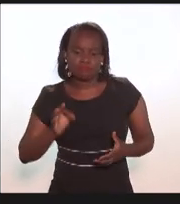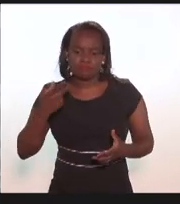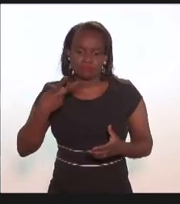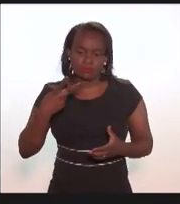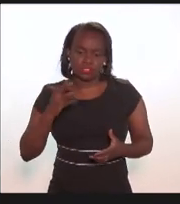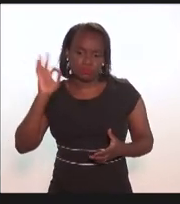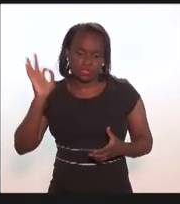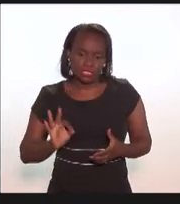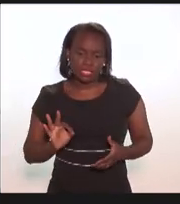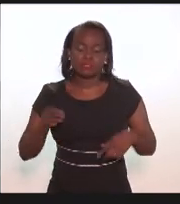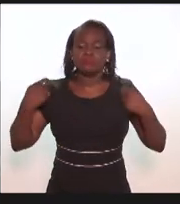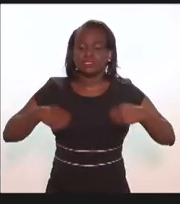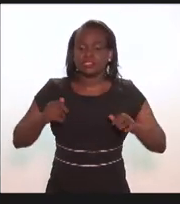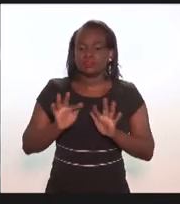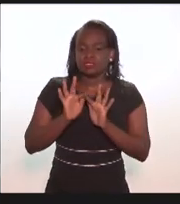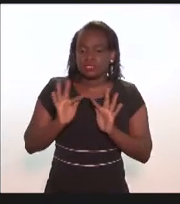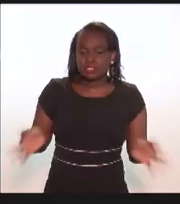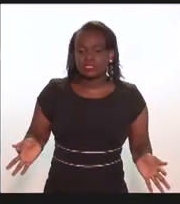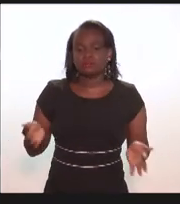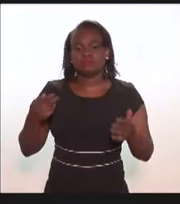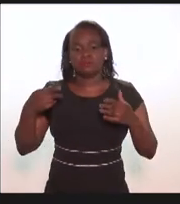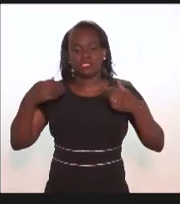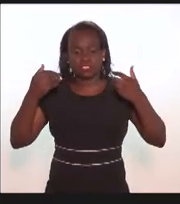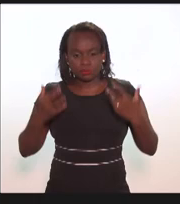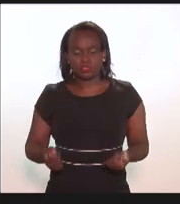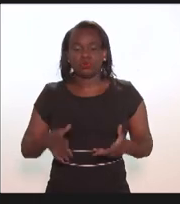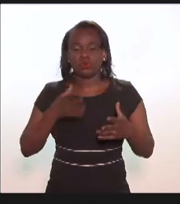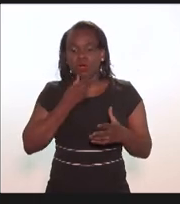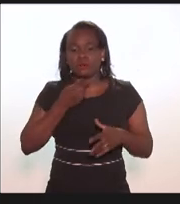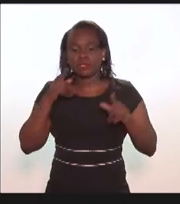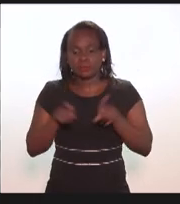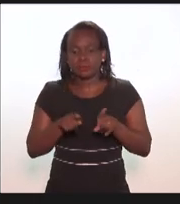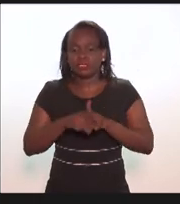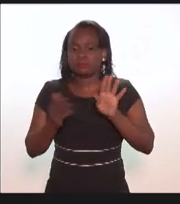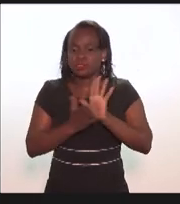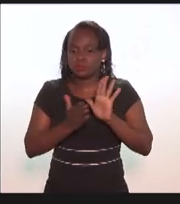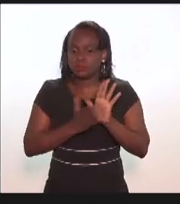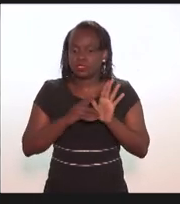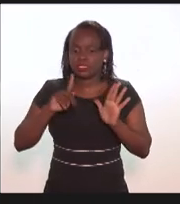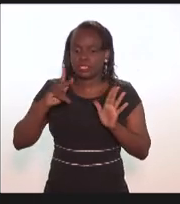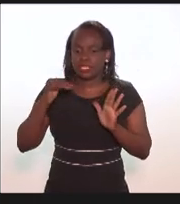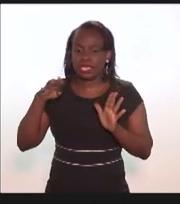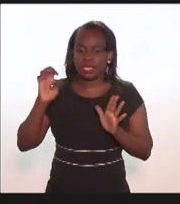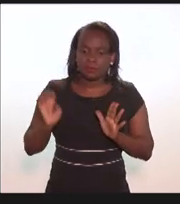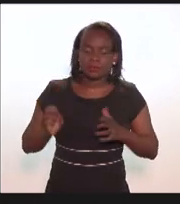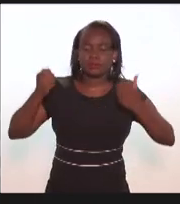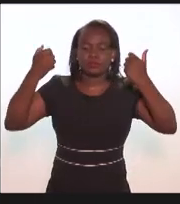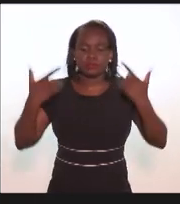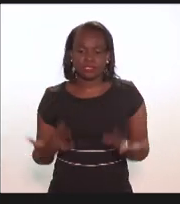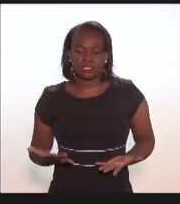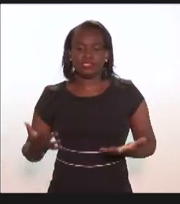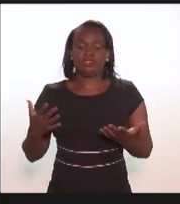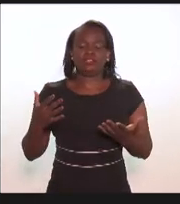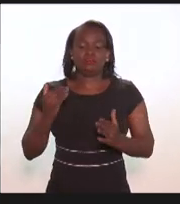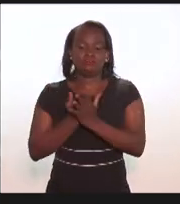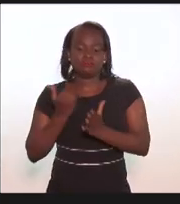precisa exatamente simplificar na linha do que o Guilherme Mercedes também propôs, para a gente estar podendo discutir isso com